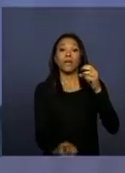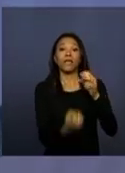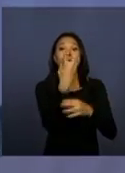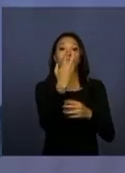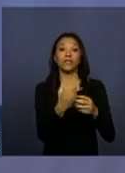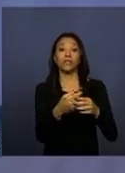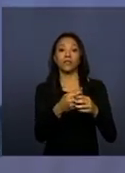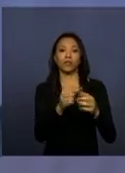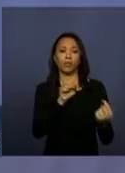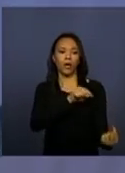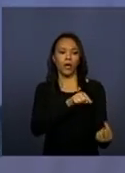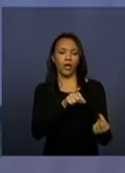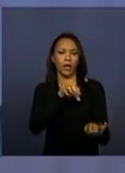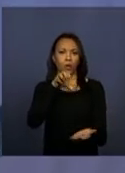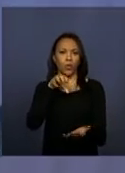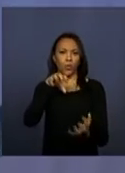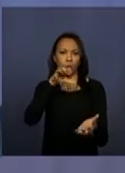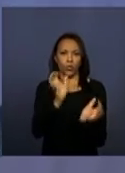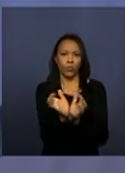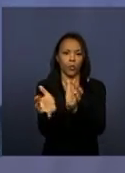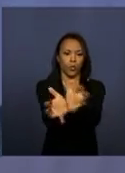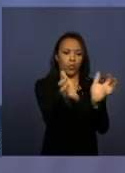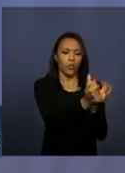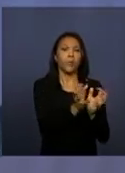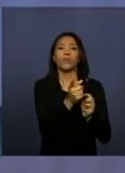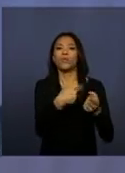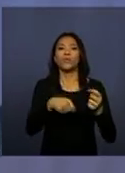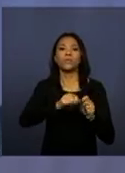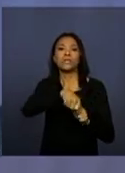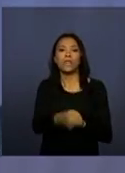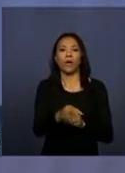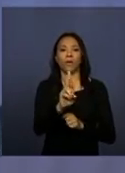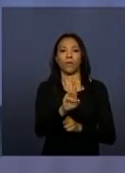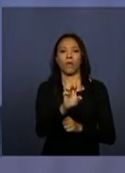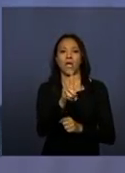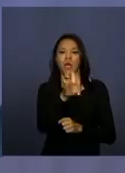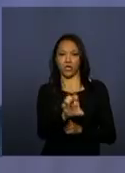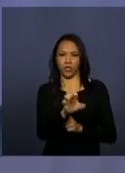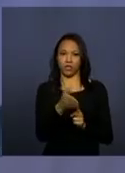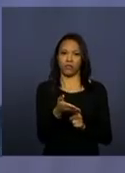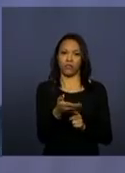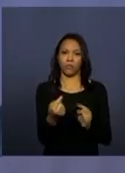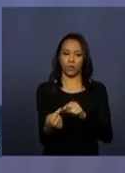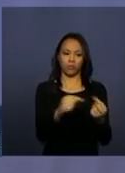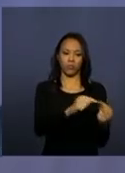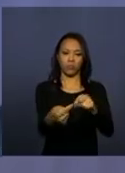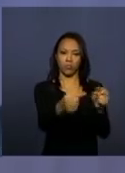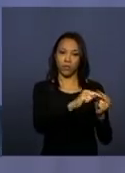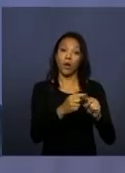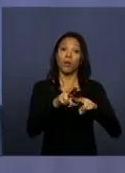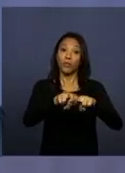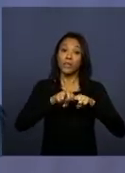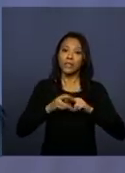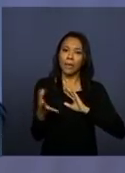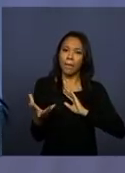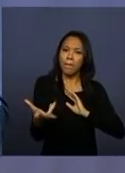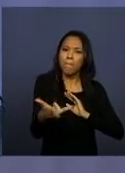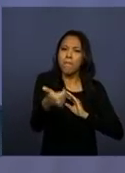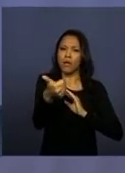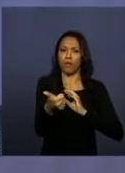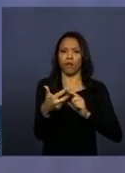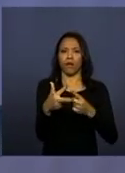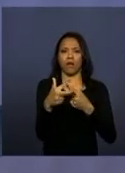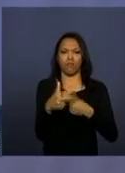rede. É isso que fará a força de vocês. Por isso, eu acho que aperfeiçoar essa